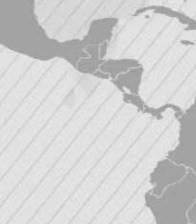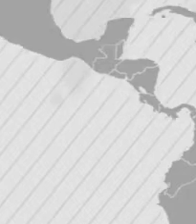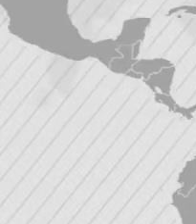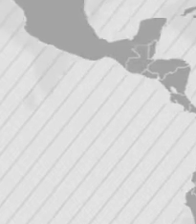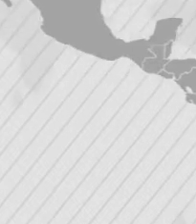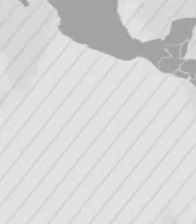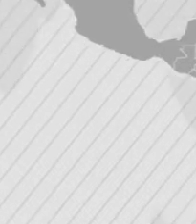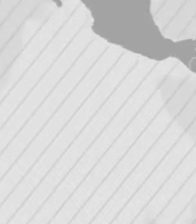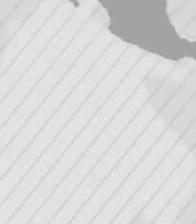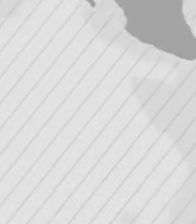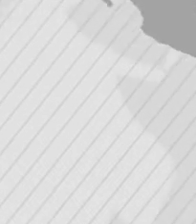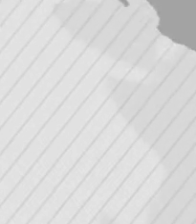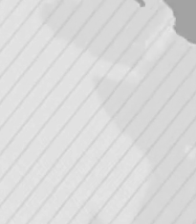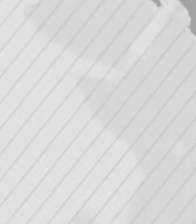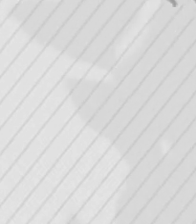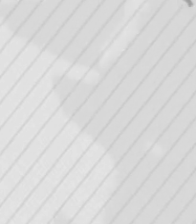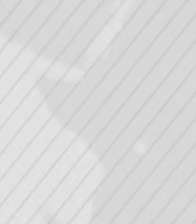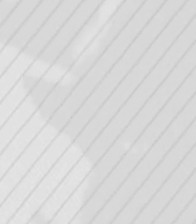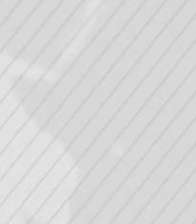ora